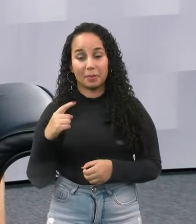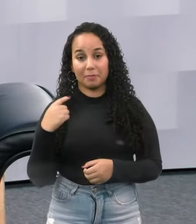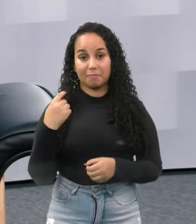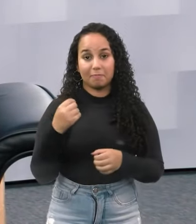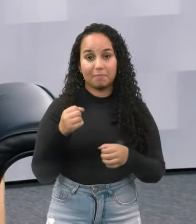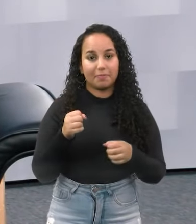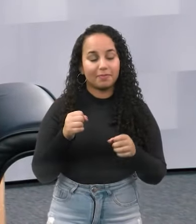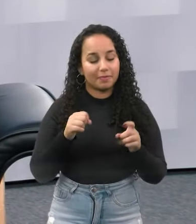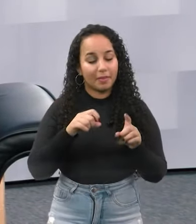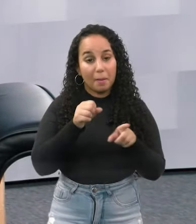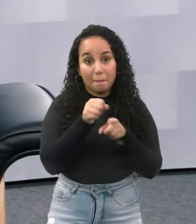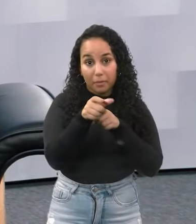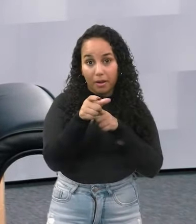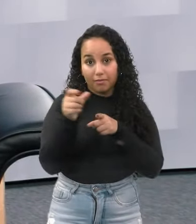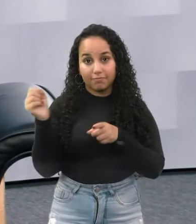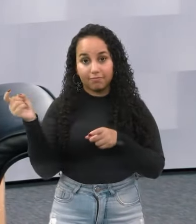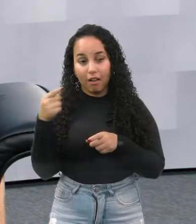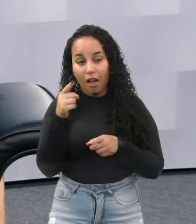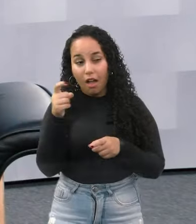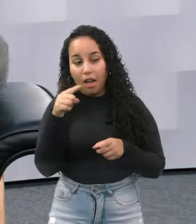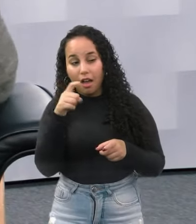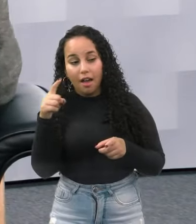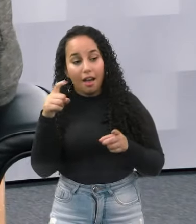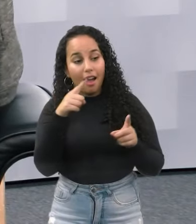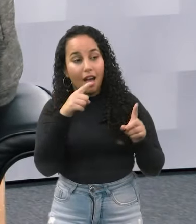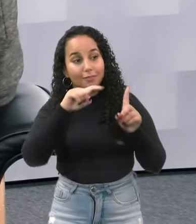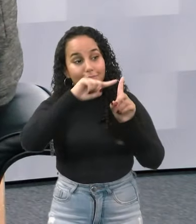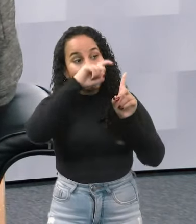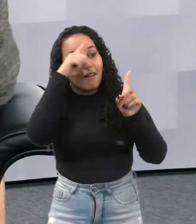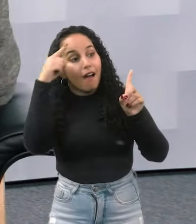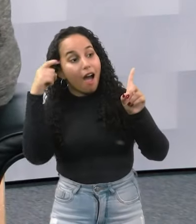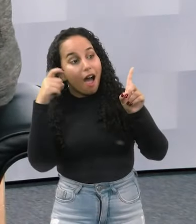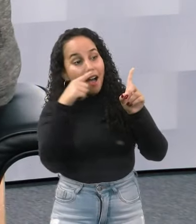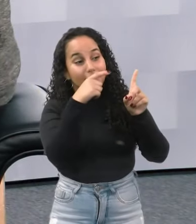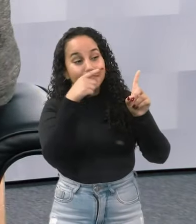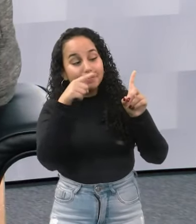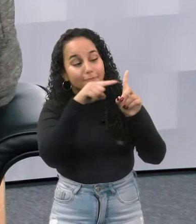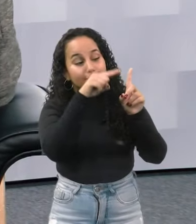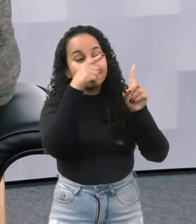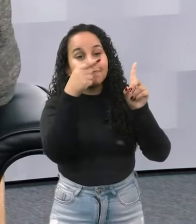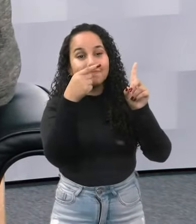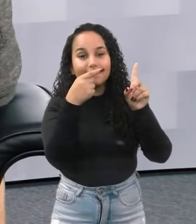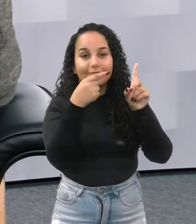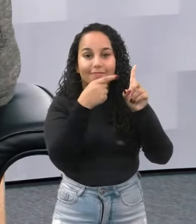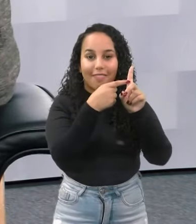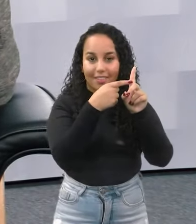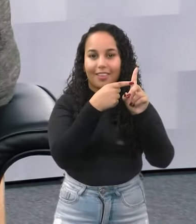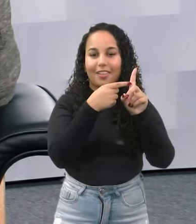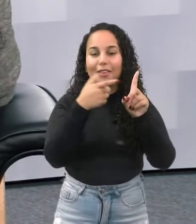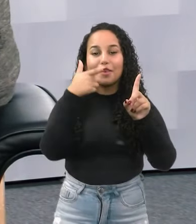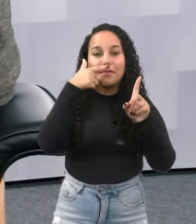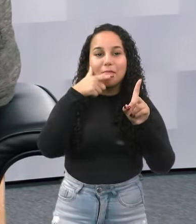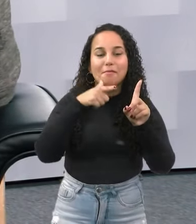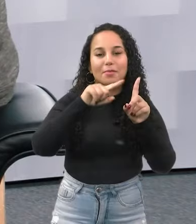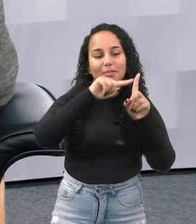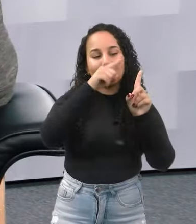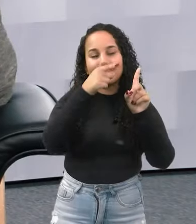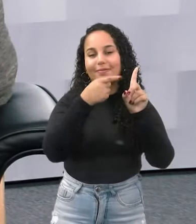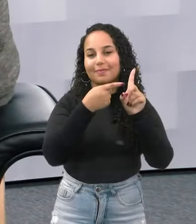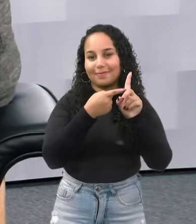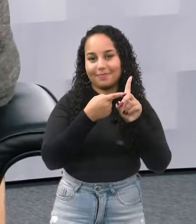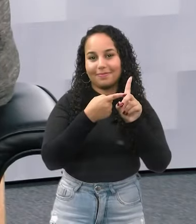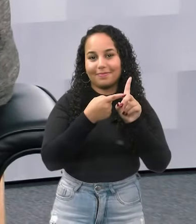ali, começamos uma trajetória para que nos tornemos gente, pessoas,